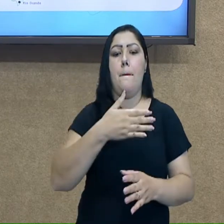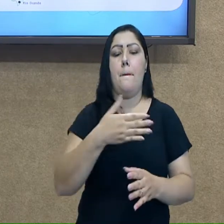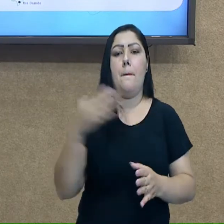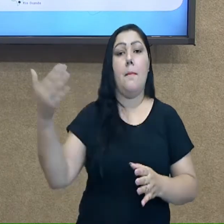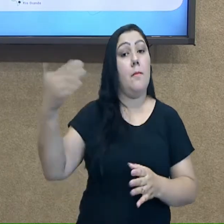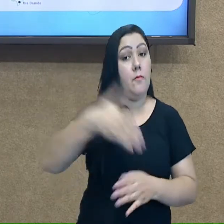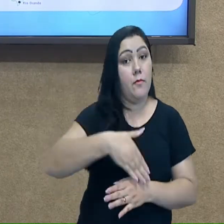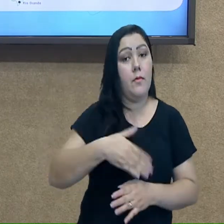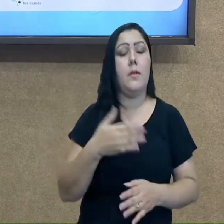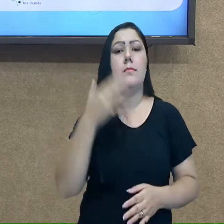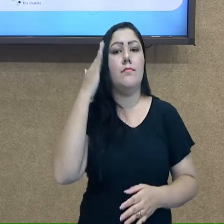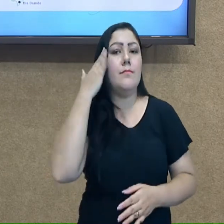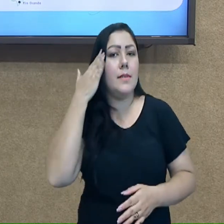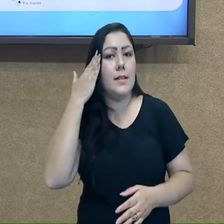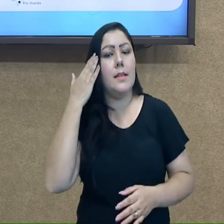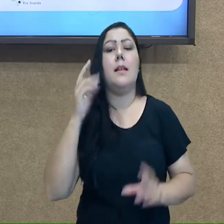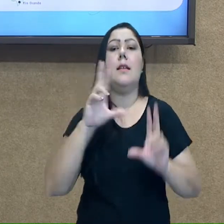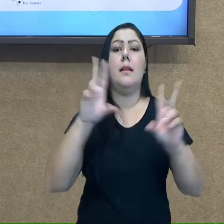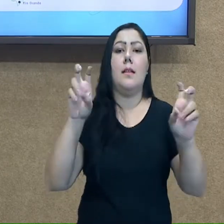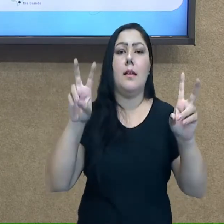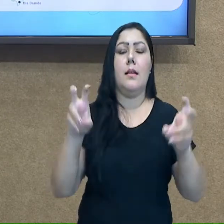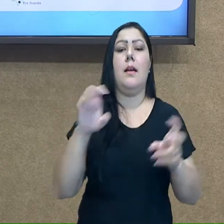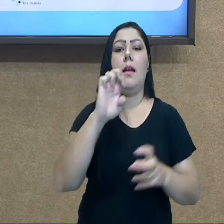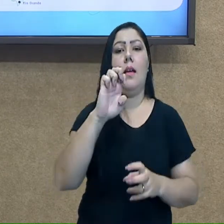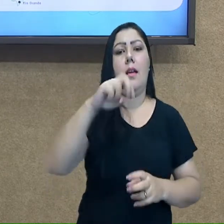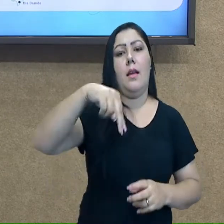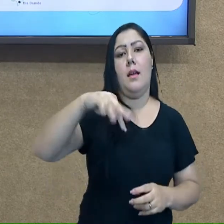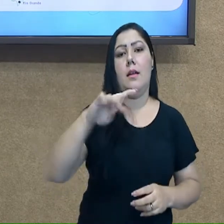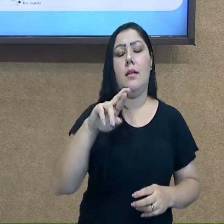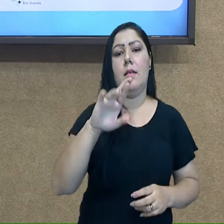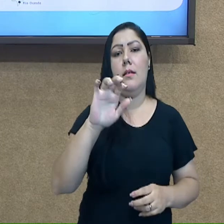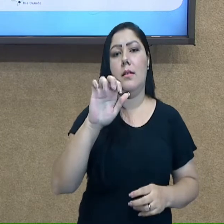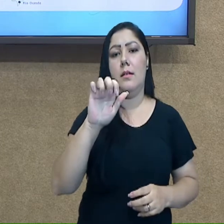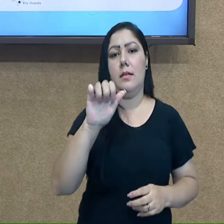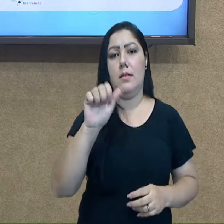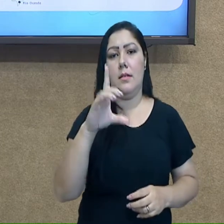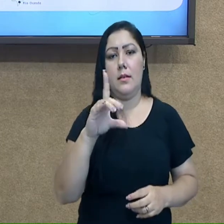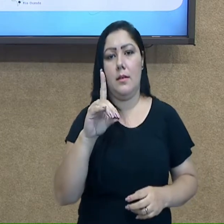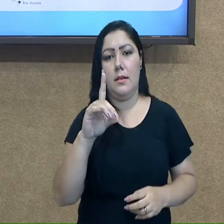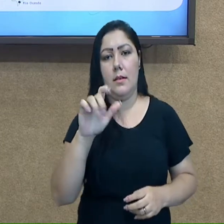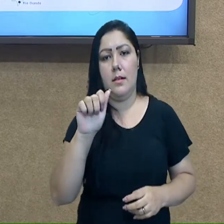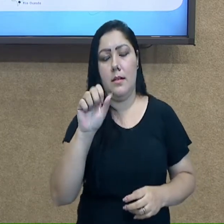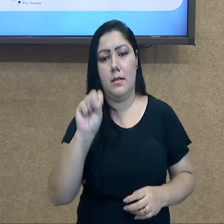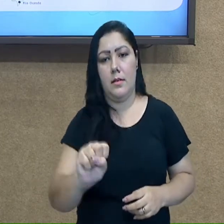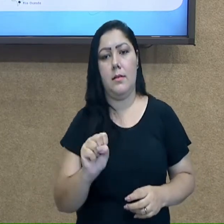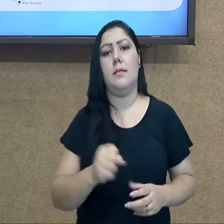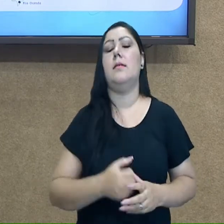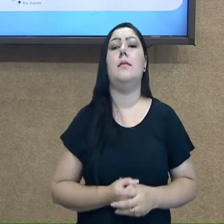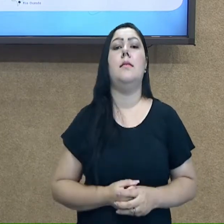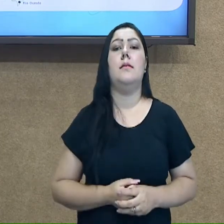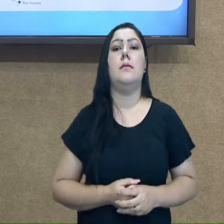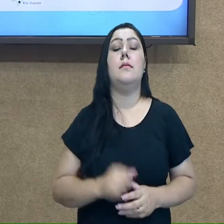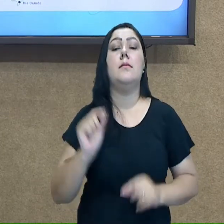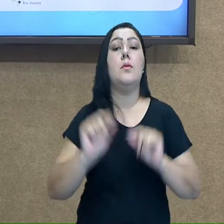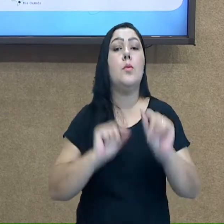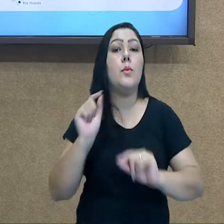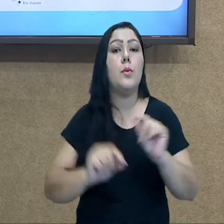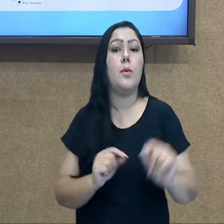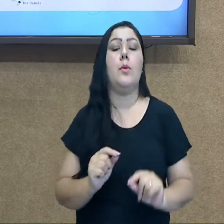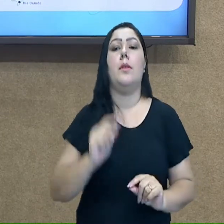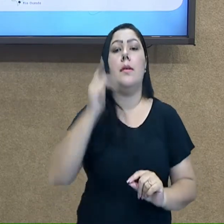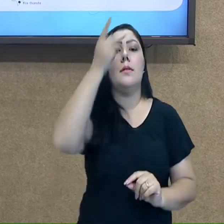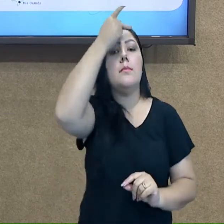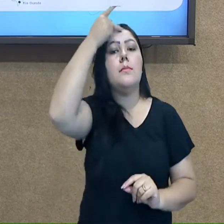bandeiras. Entradas é uma terminologia que ela vem como são pessoas que